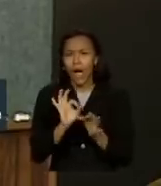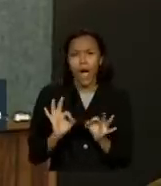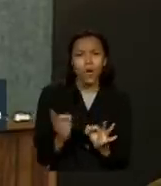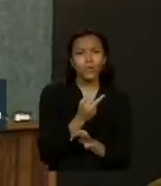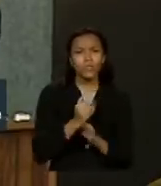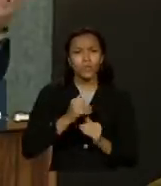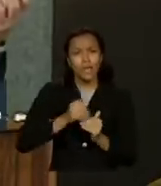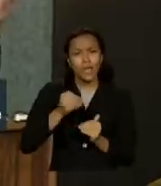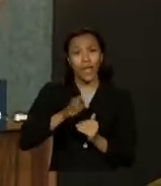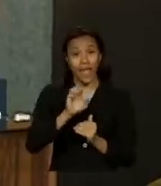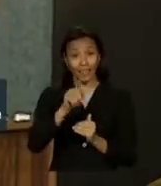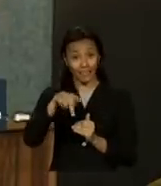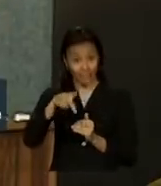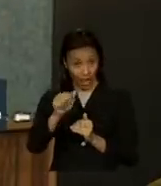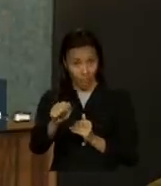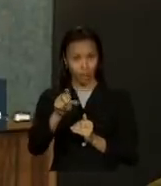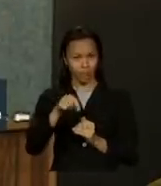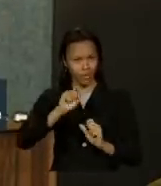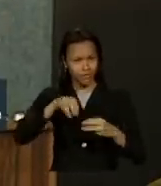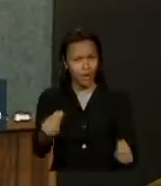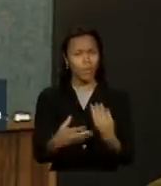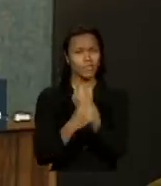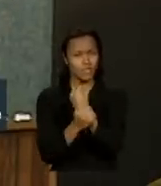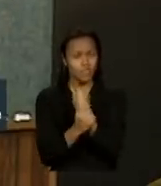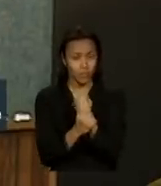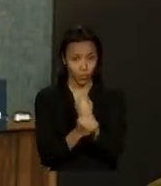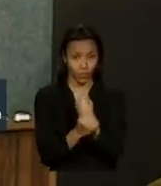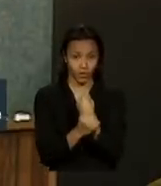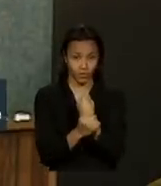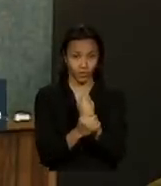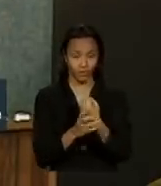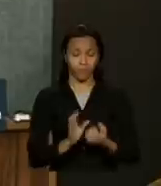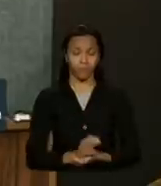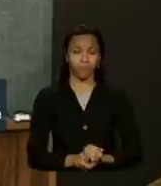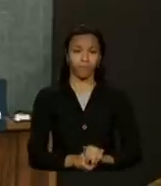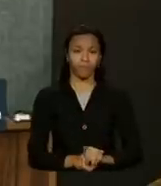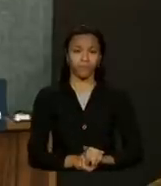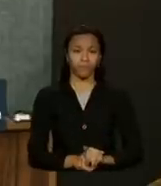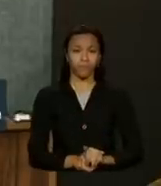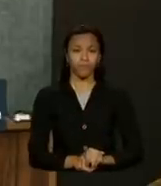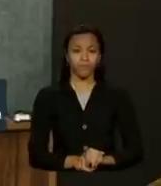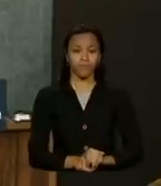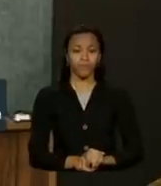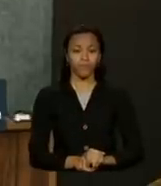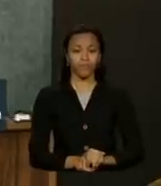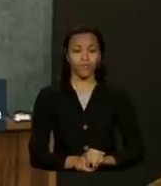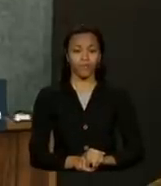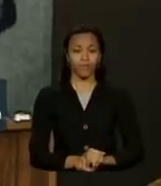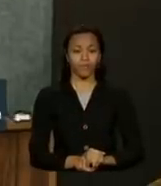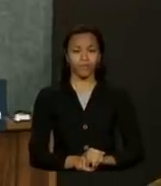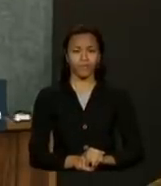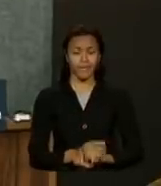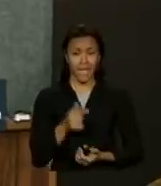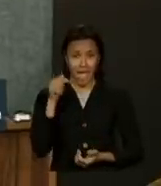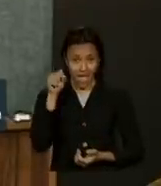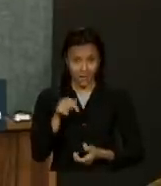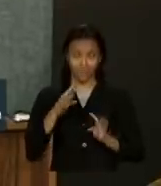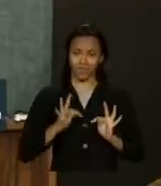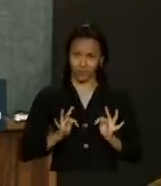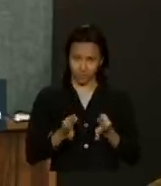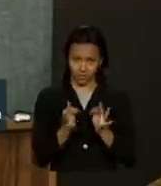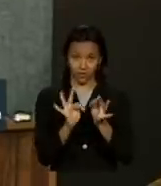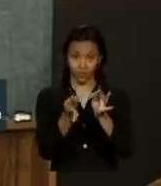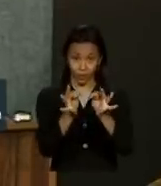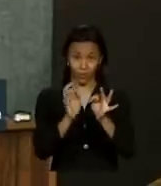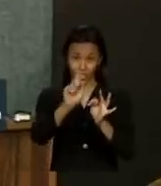para construir uma segurança de não falha de produto essa tecnologia